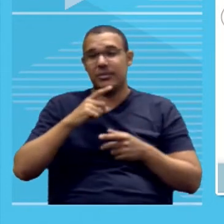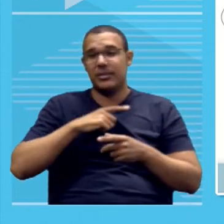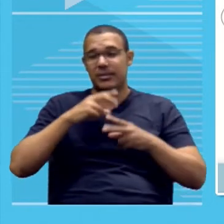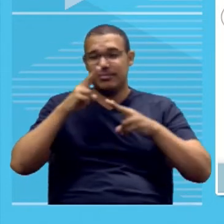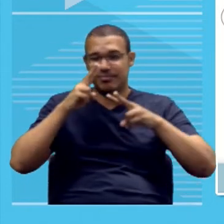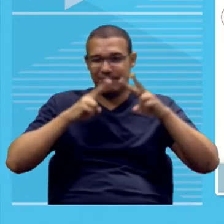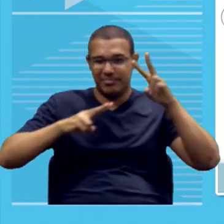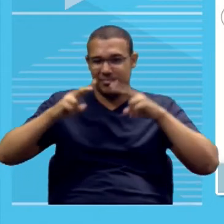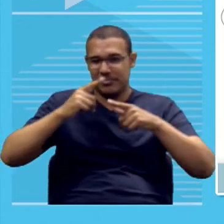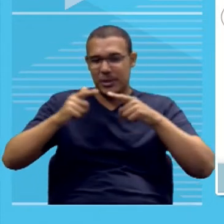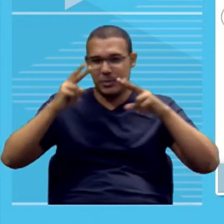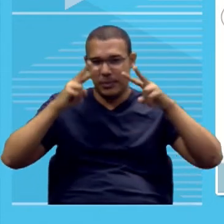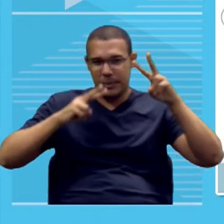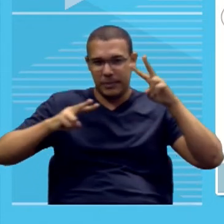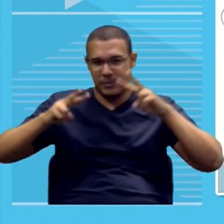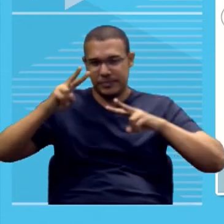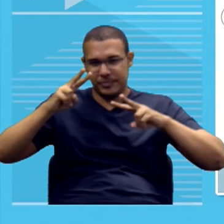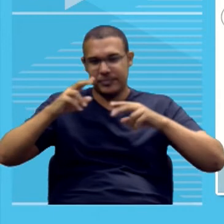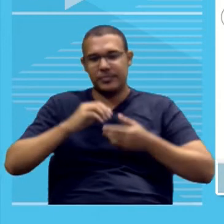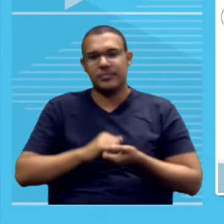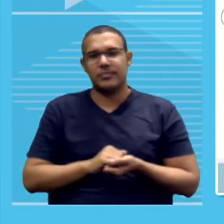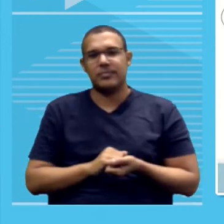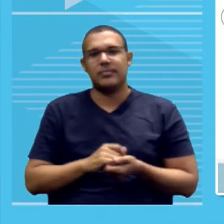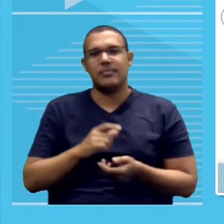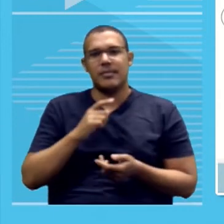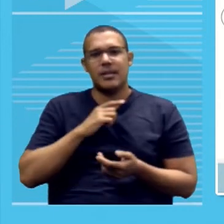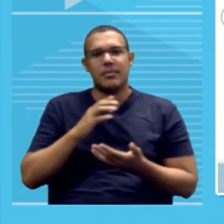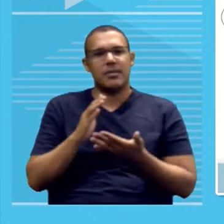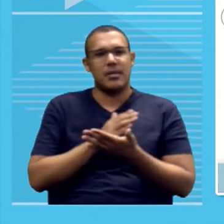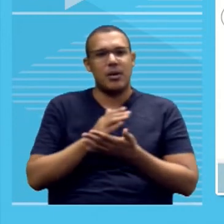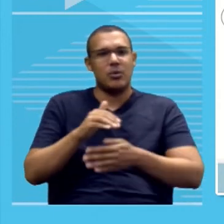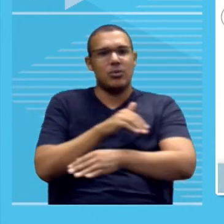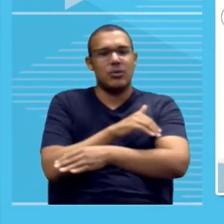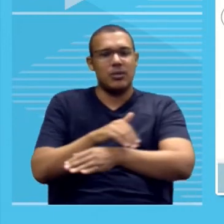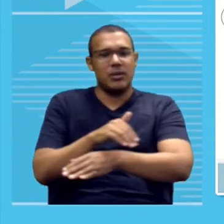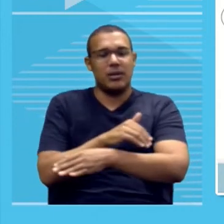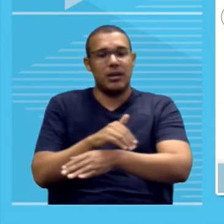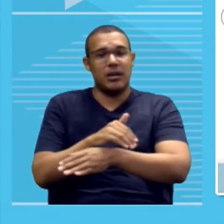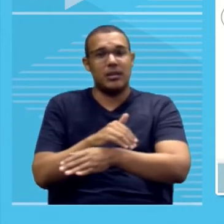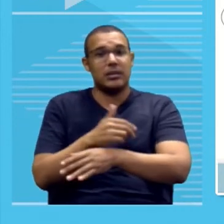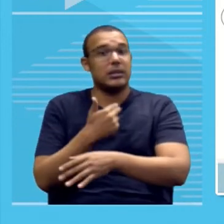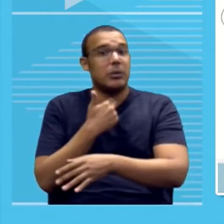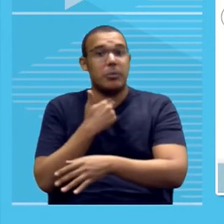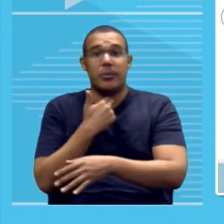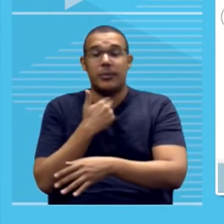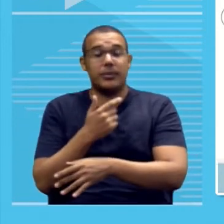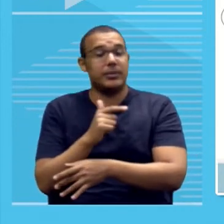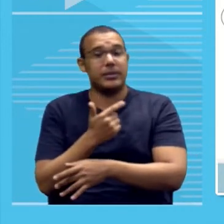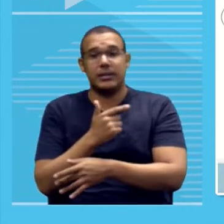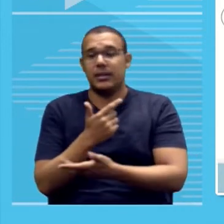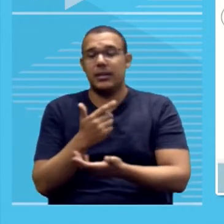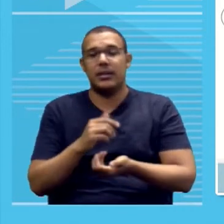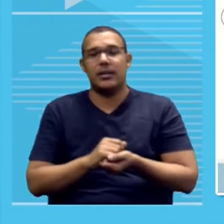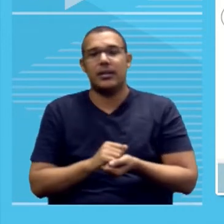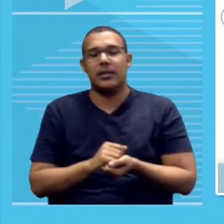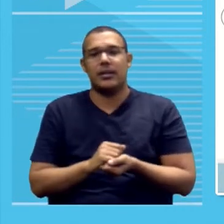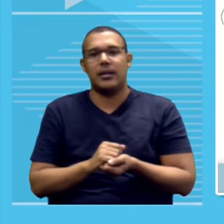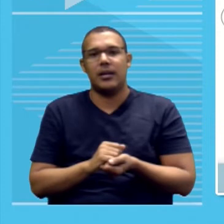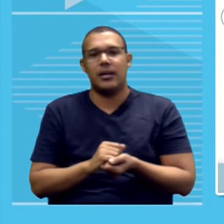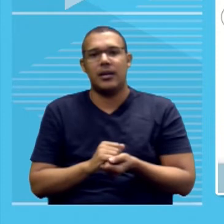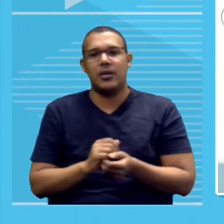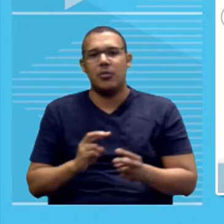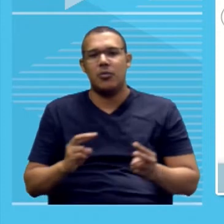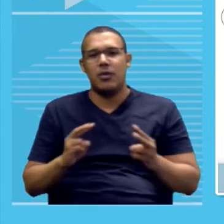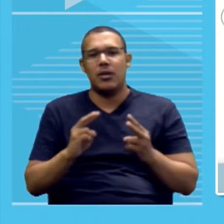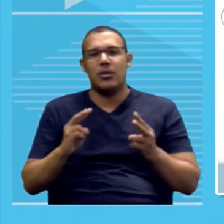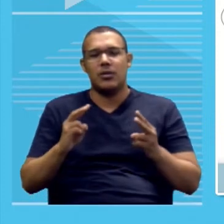visual. Tanto é que existe a poluição visual em avenidas e tudo, você não pode ter um determinado valor de